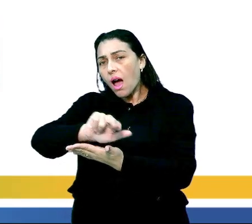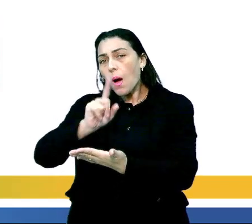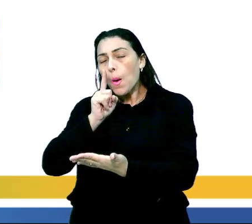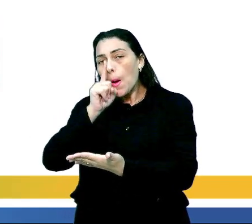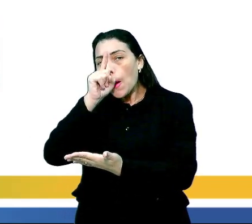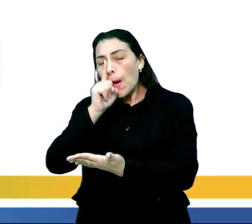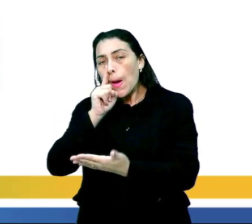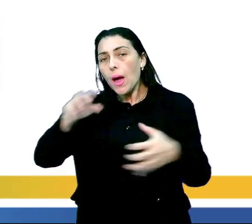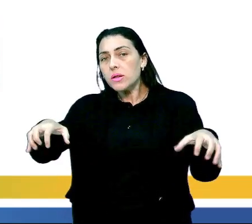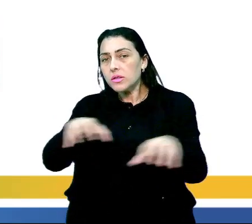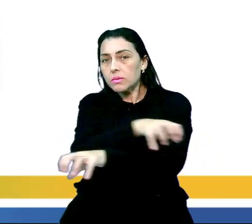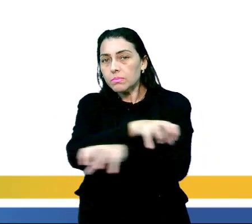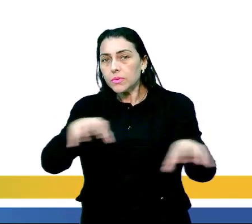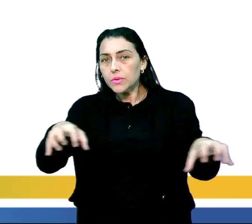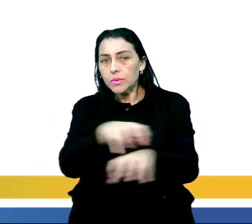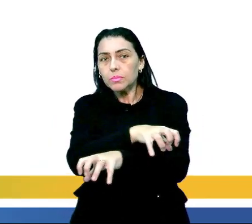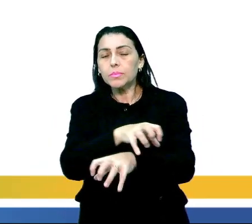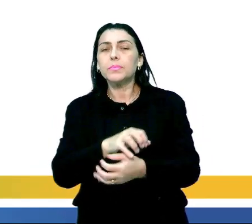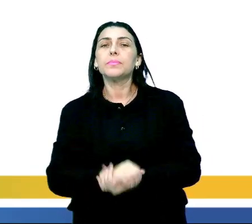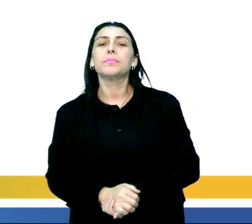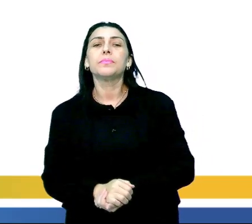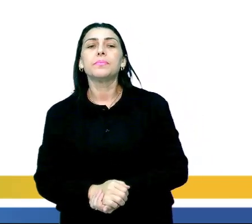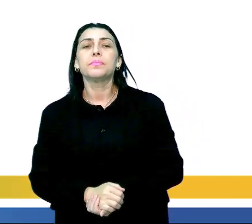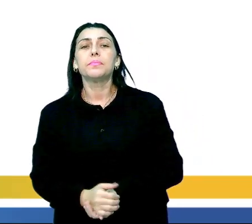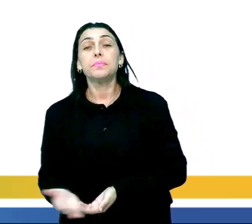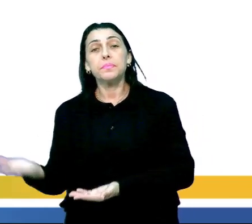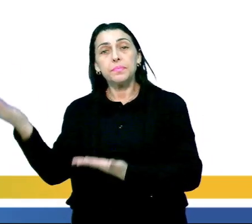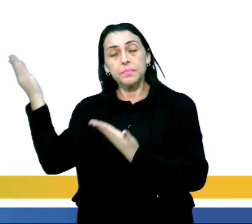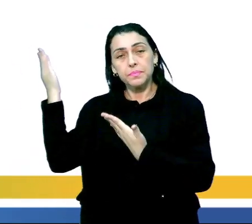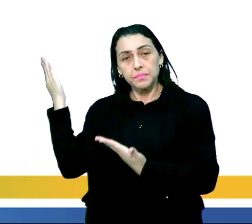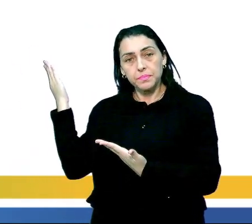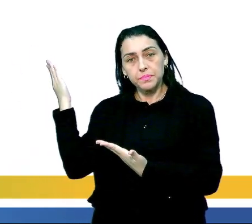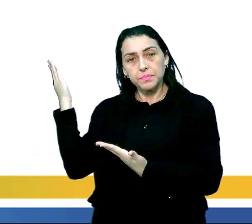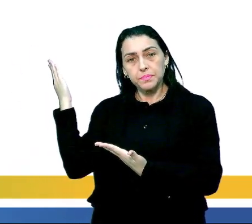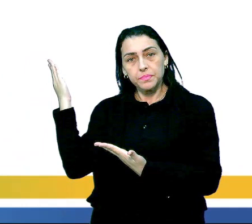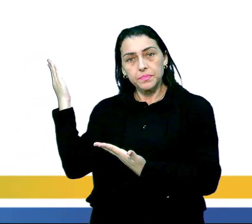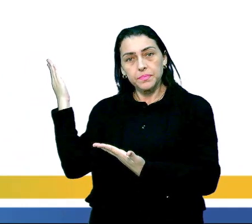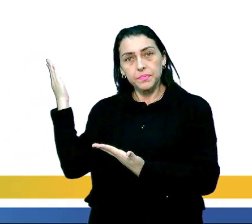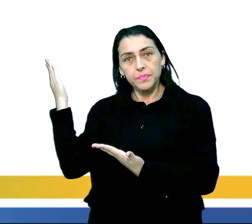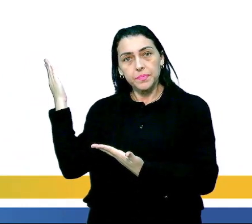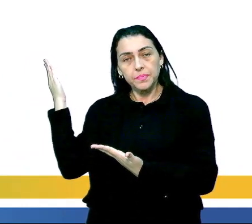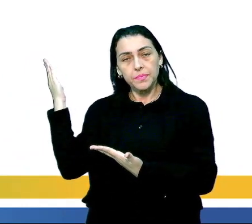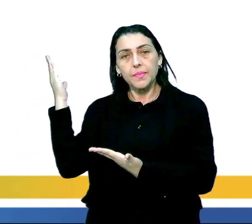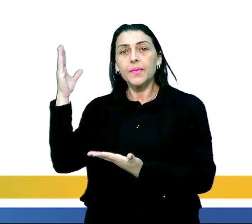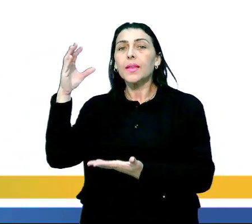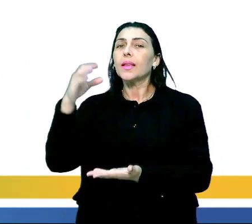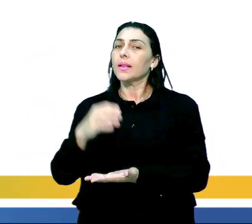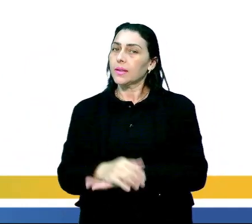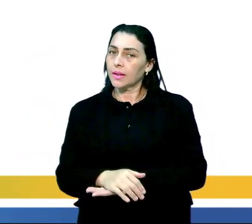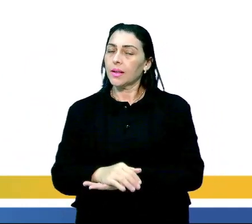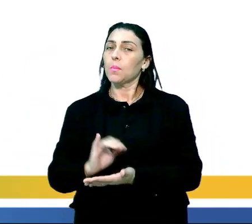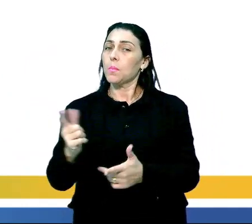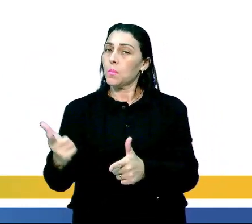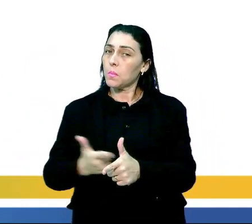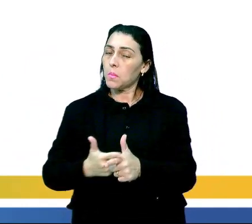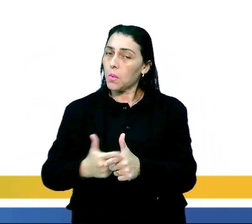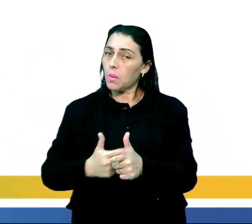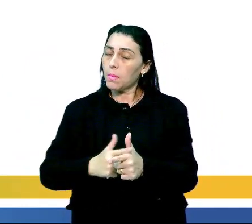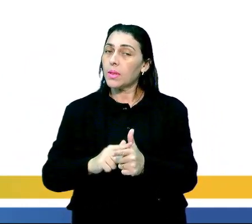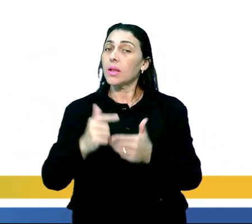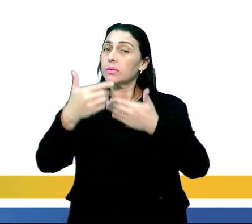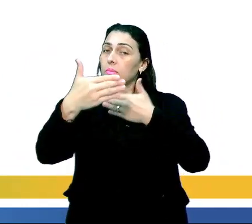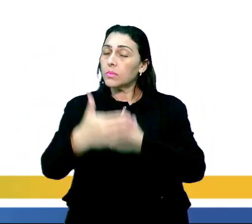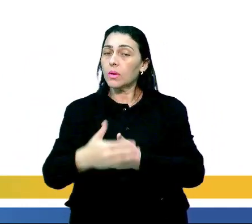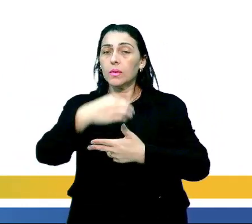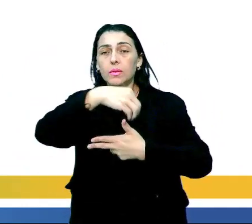a esses biomas. Bom, agora nós vamos falar de um outro problema que é muito recorrente aí nas